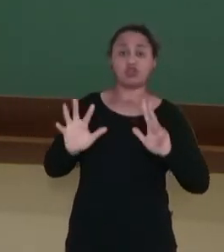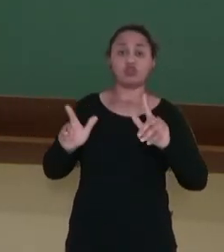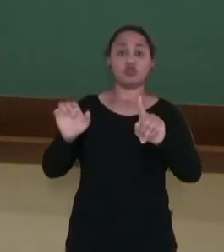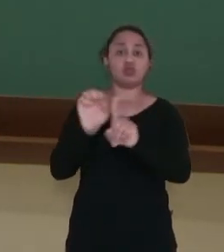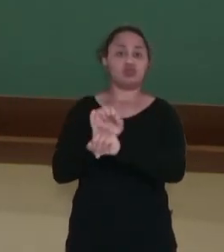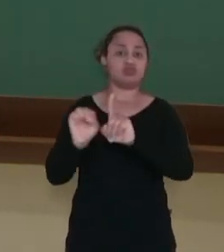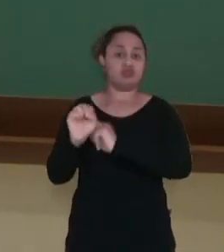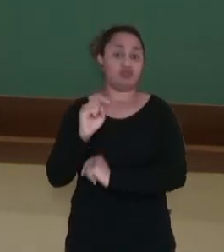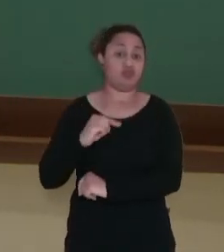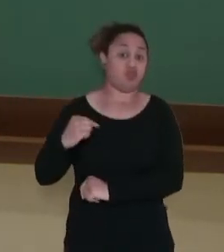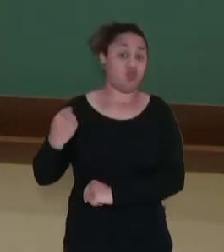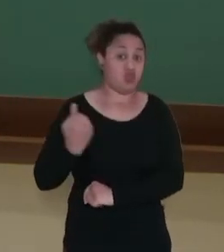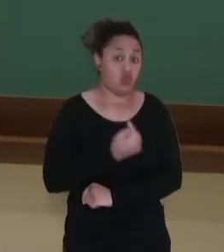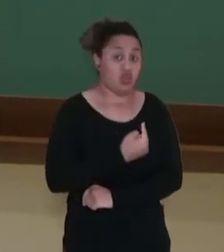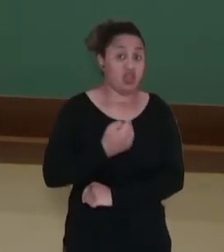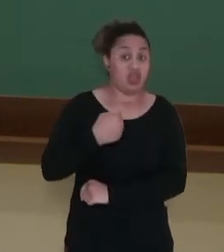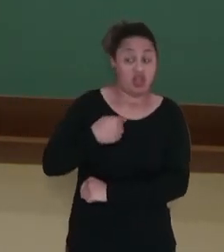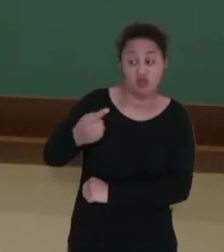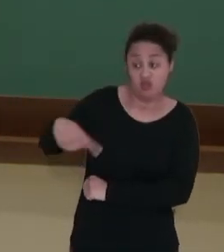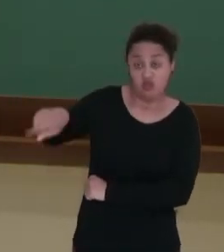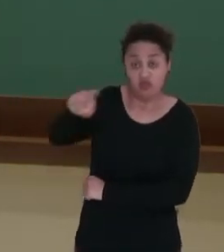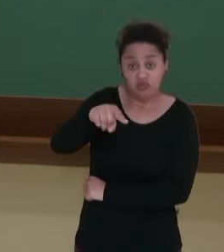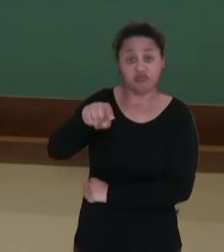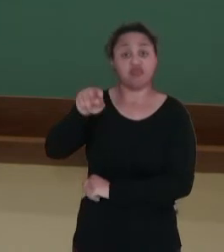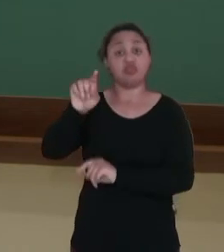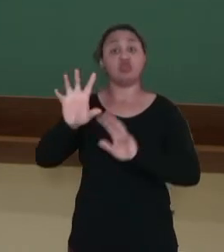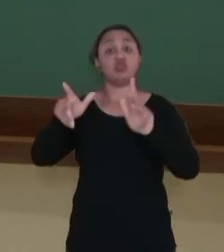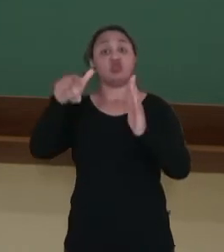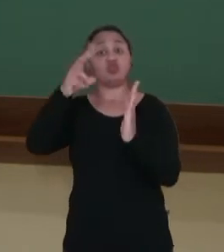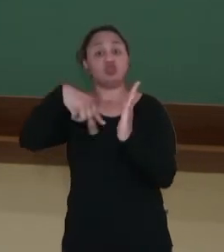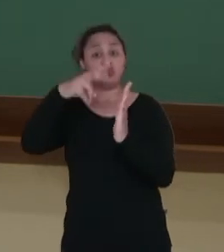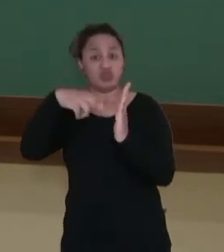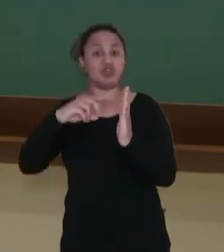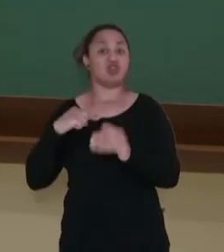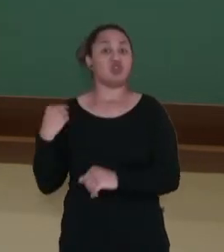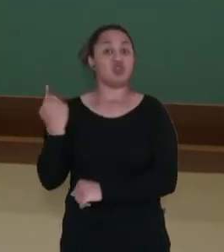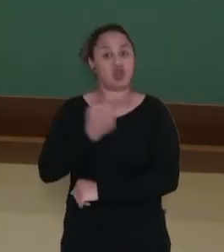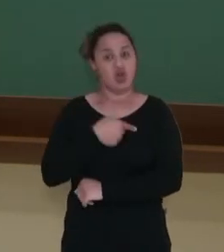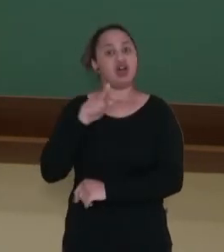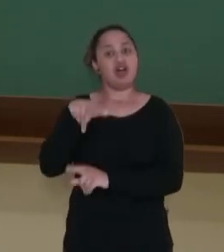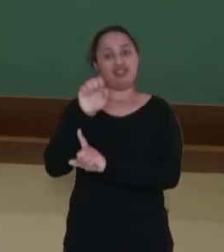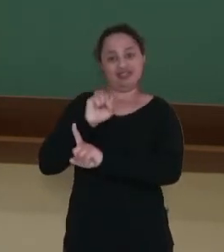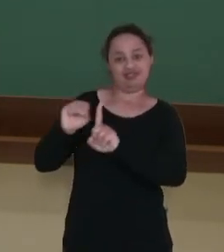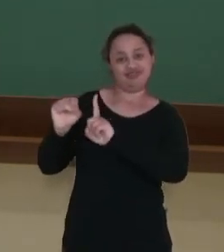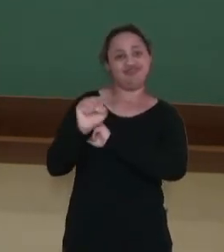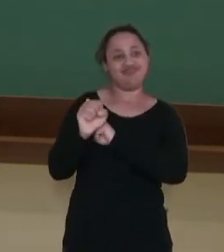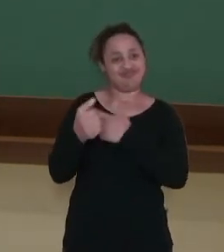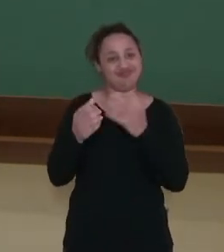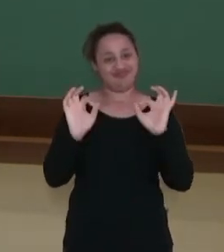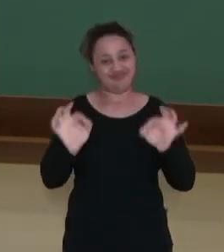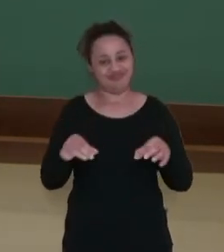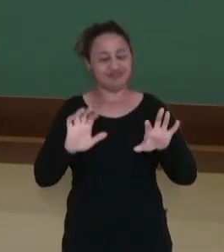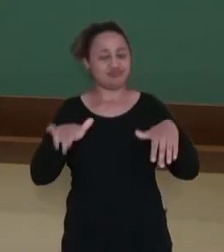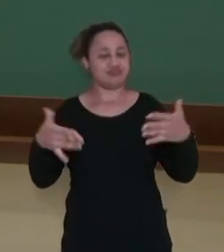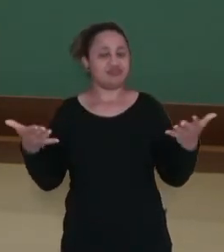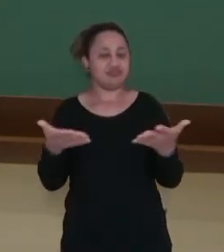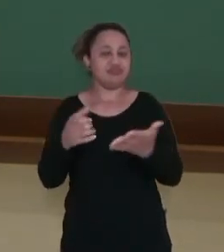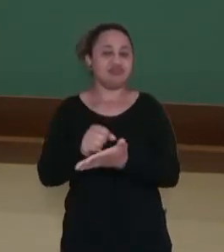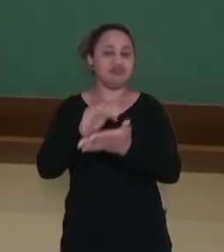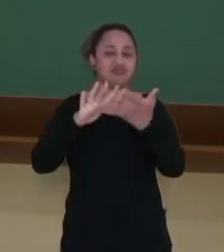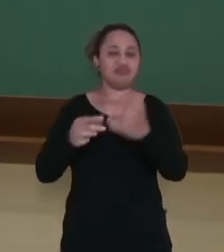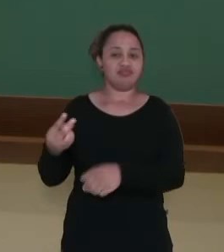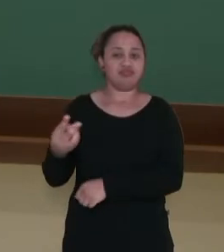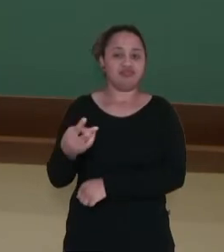sociedade. E nós, eu, vocês e os leitores, somos a sociedade. Vamos aqui para a terceira